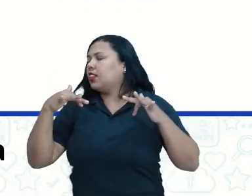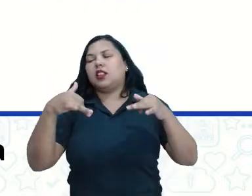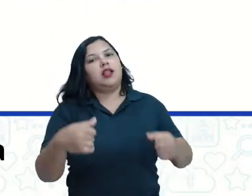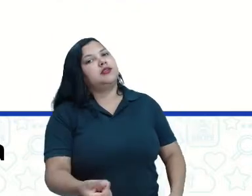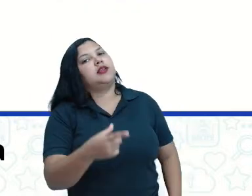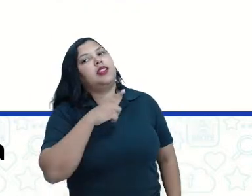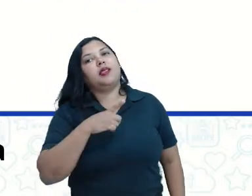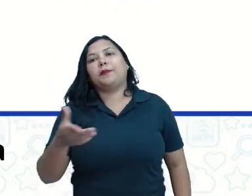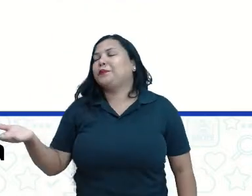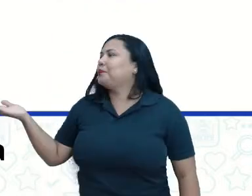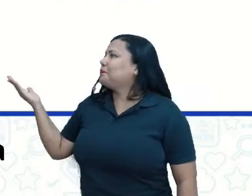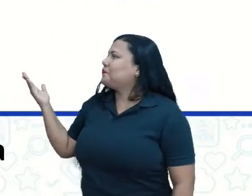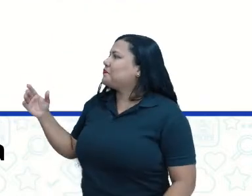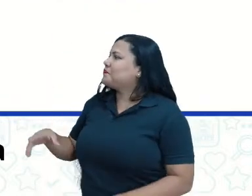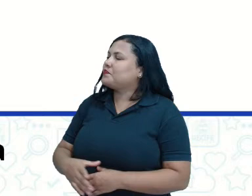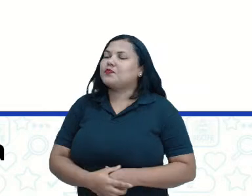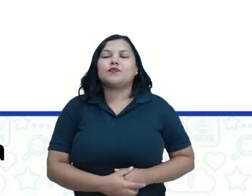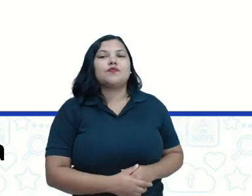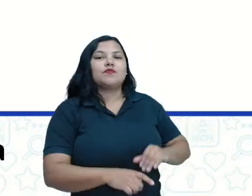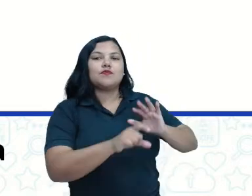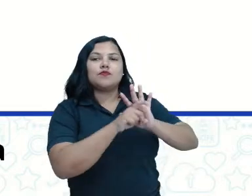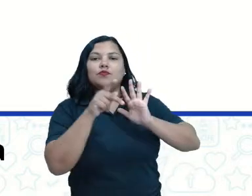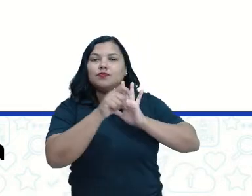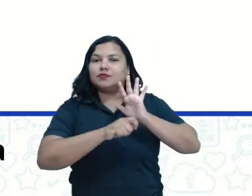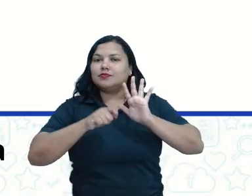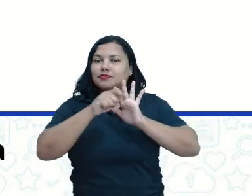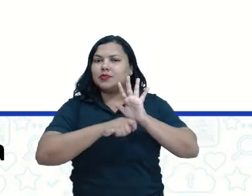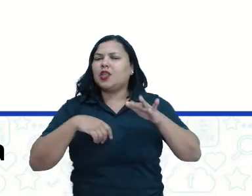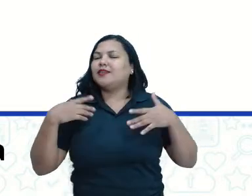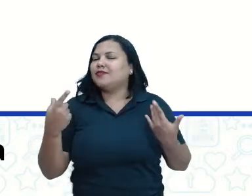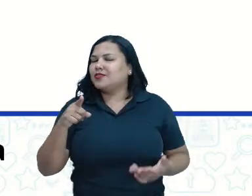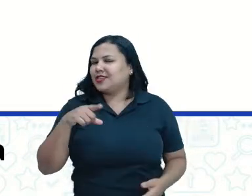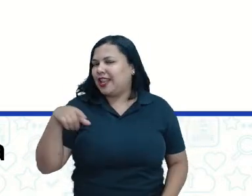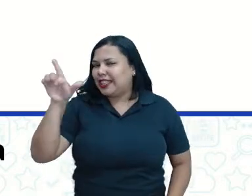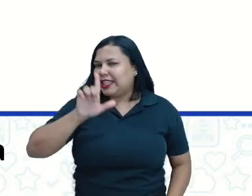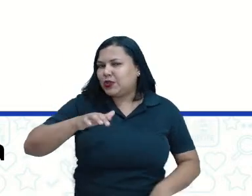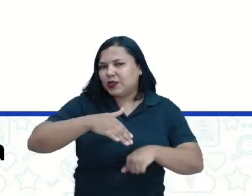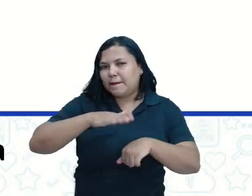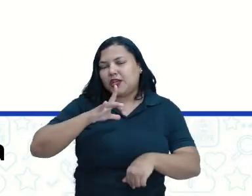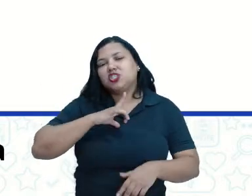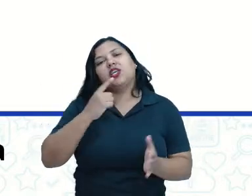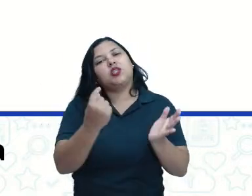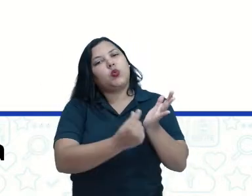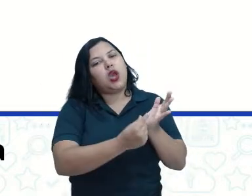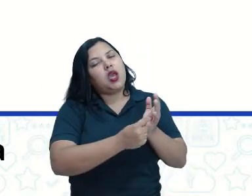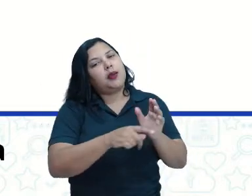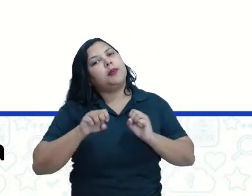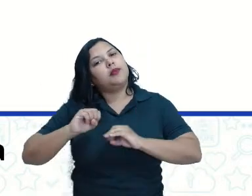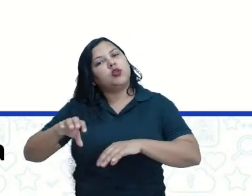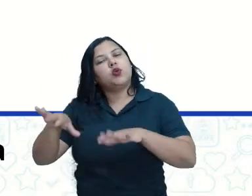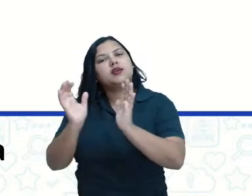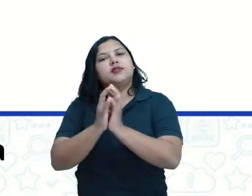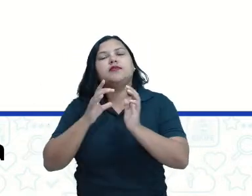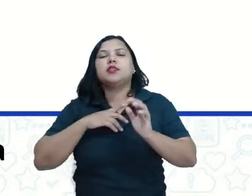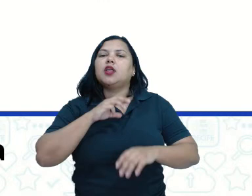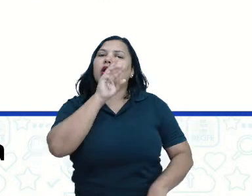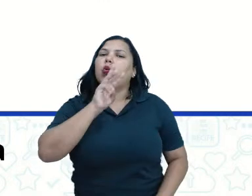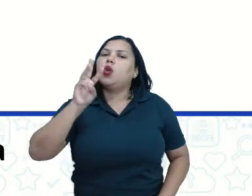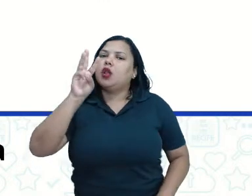temos aqui, ó, what about more literature? Que tal um pouco mais de literatura? Temos aí no próprio aplicativo do Educa Recife, temos um link